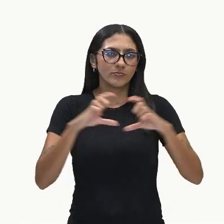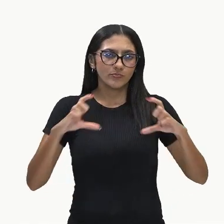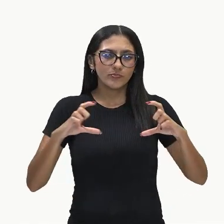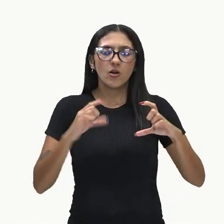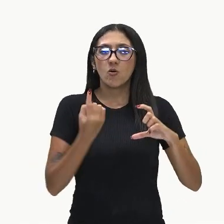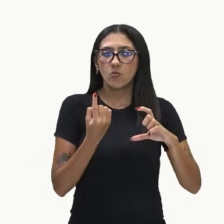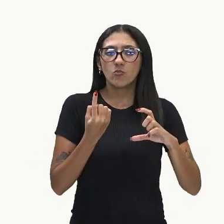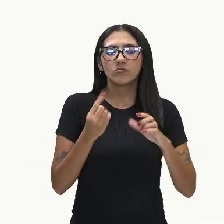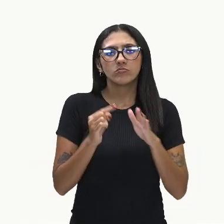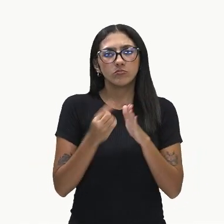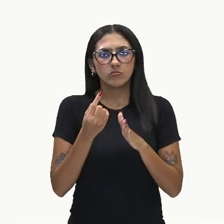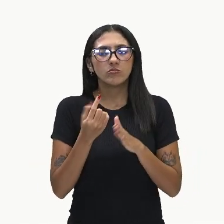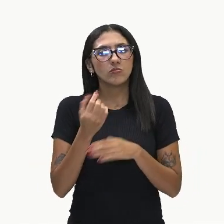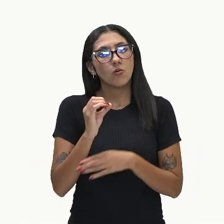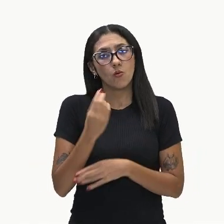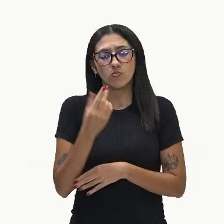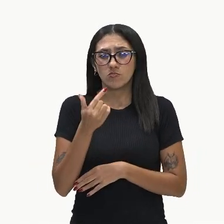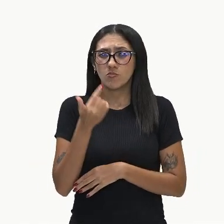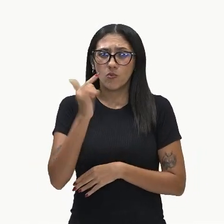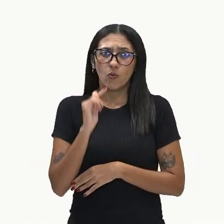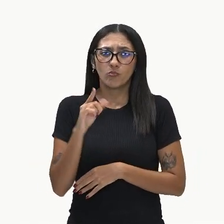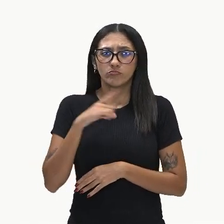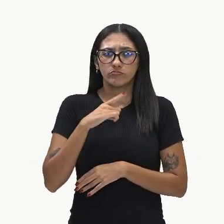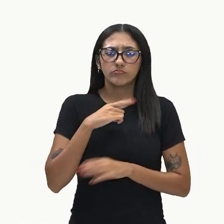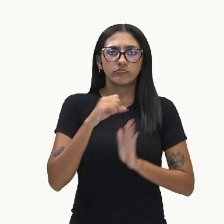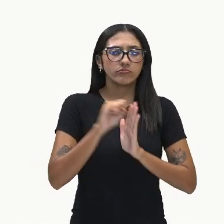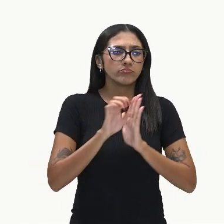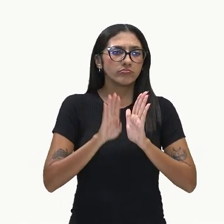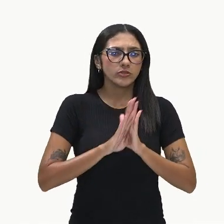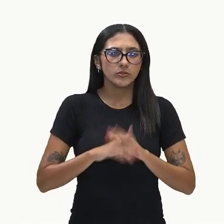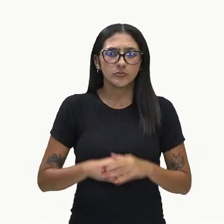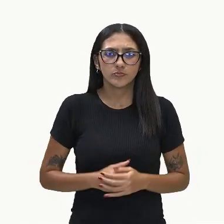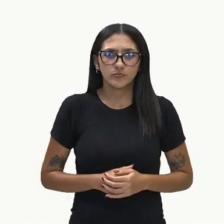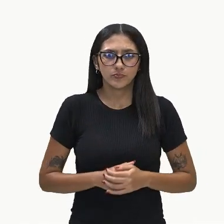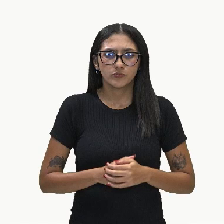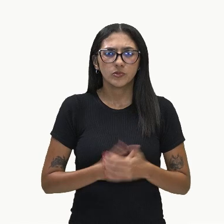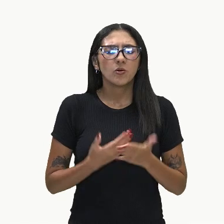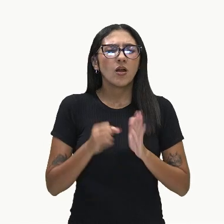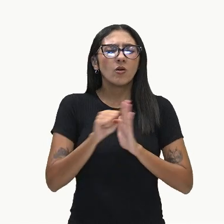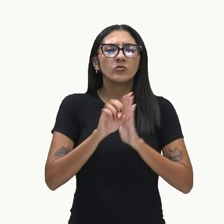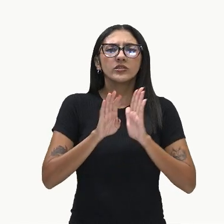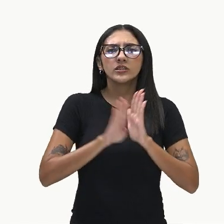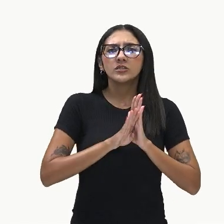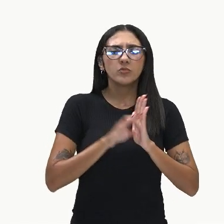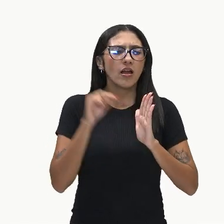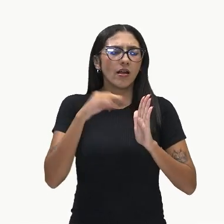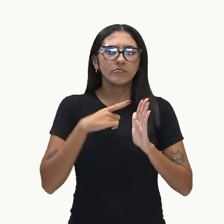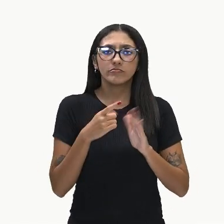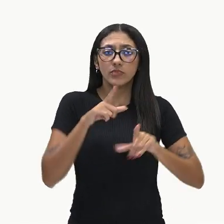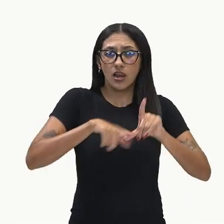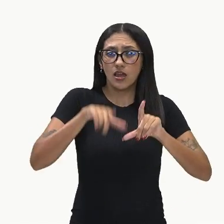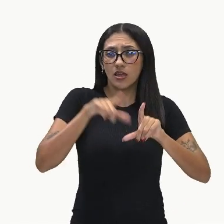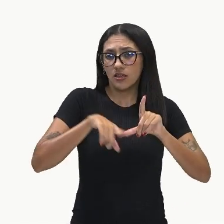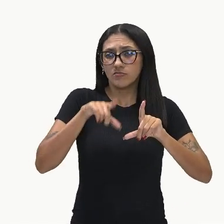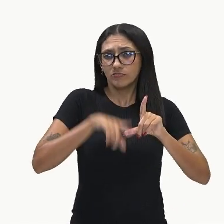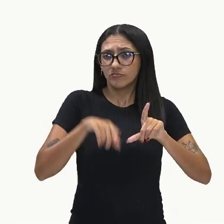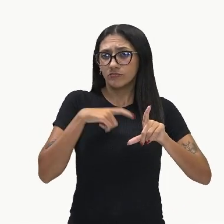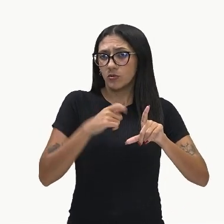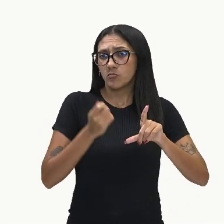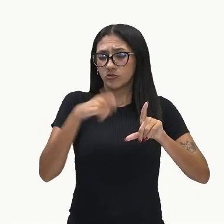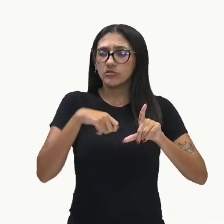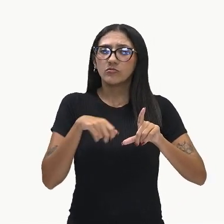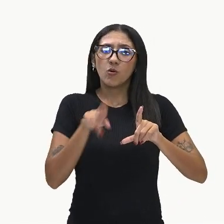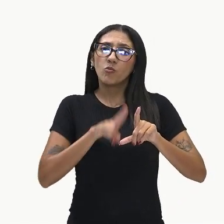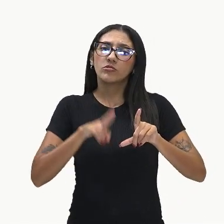Quem são esses símbolos que a gente utiliza? São exatamente as nossas letras que a gente utiliza para